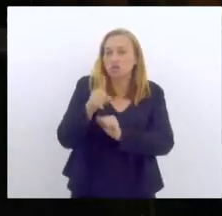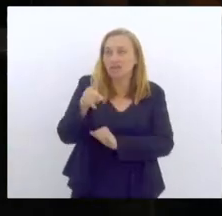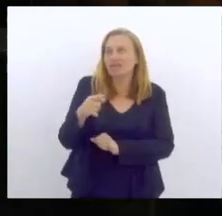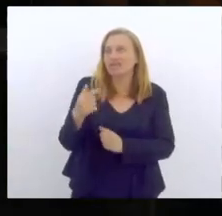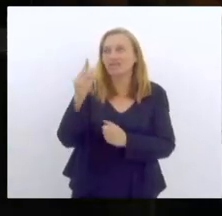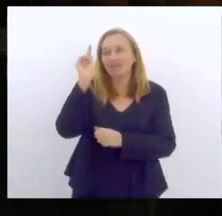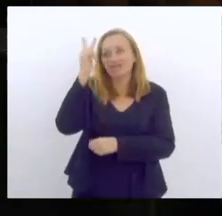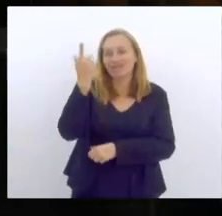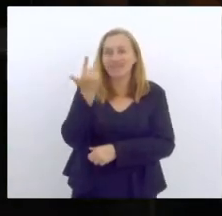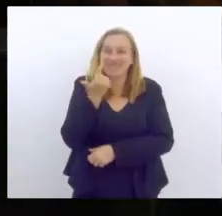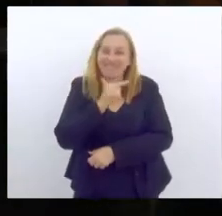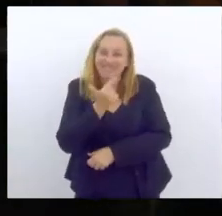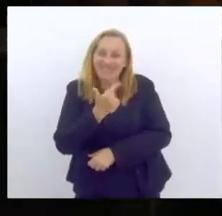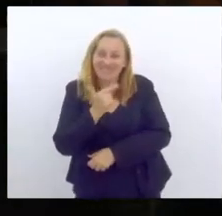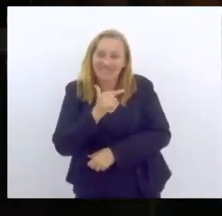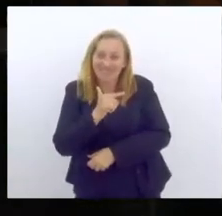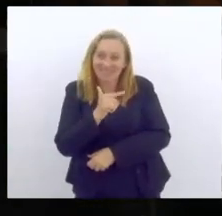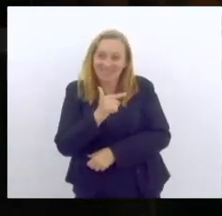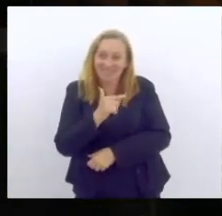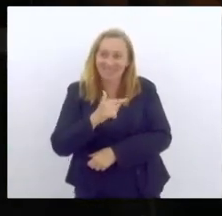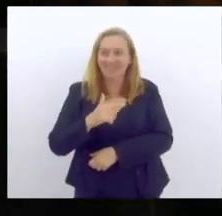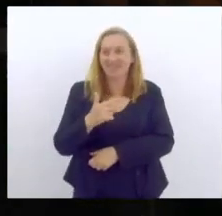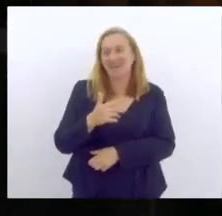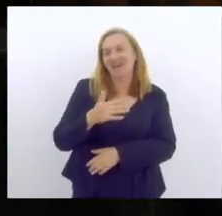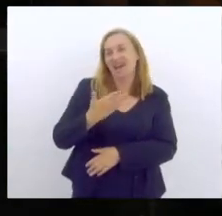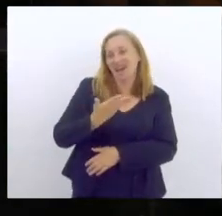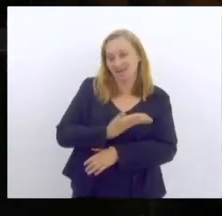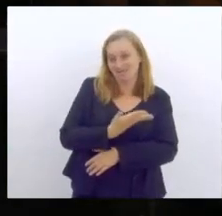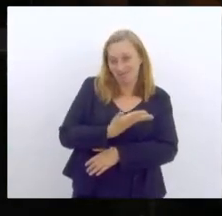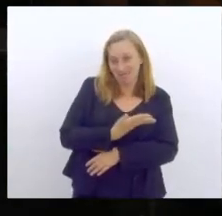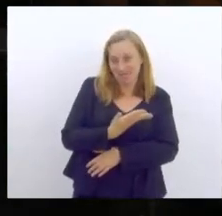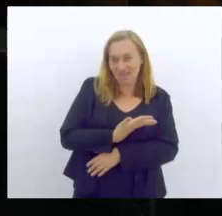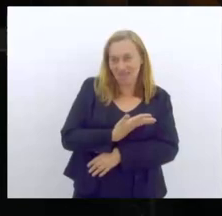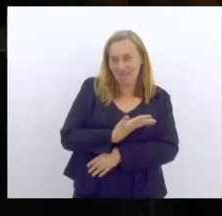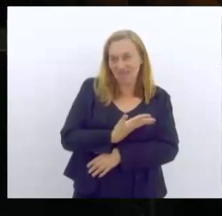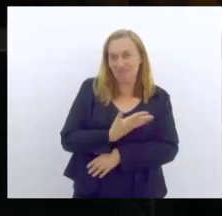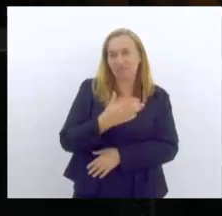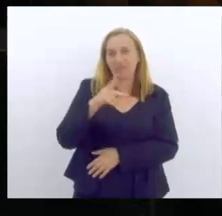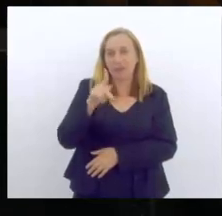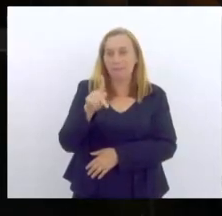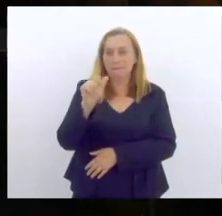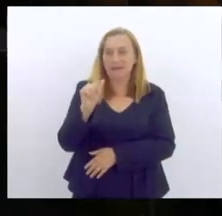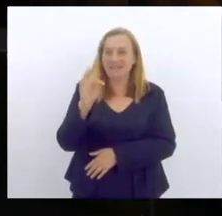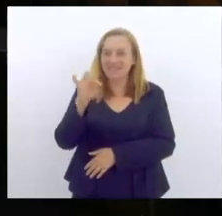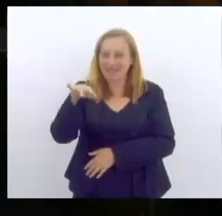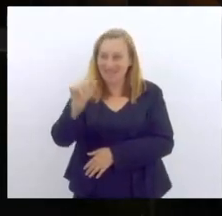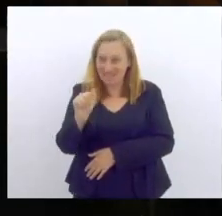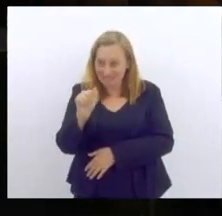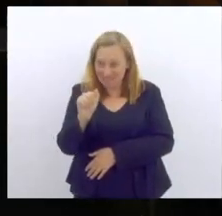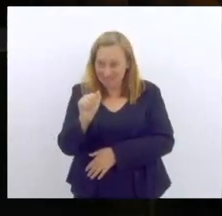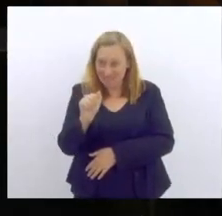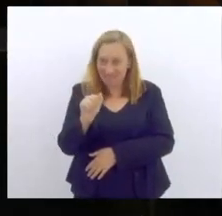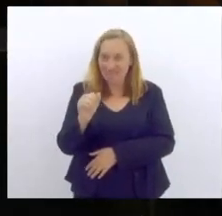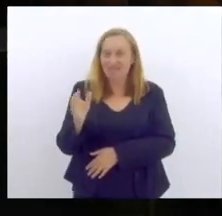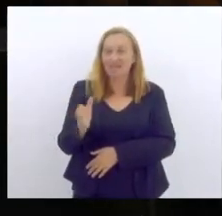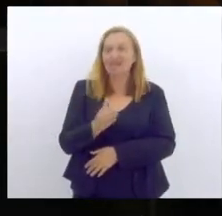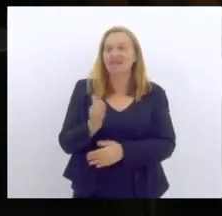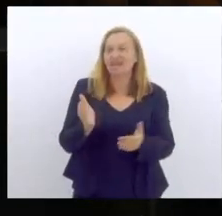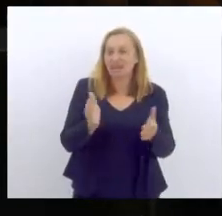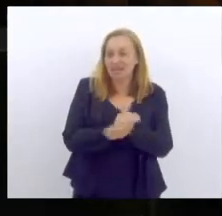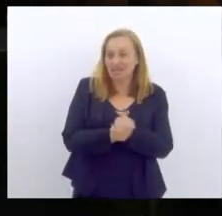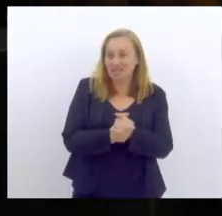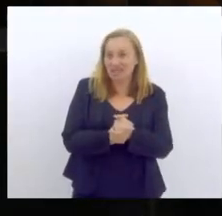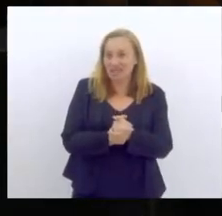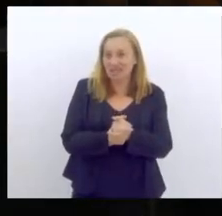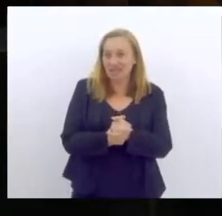engraçada de uma grande amiga da Iná que a Patrícia casada com Marco Aurélio Alencar que